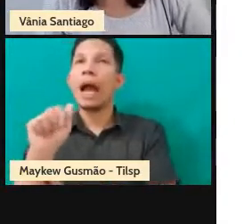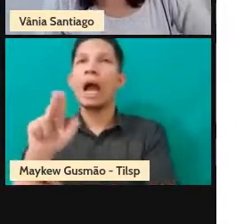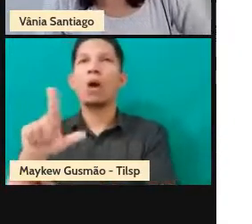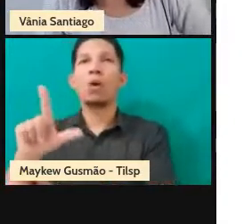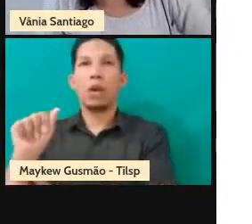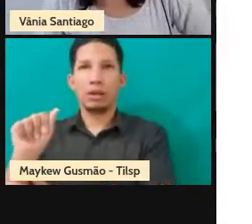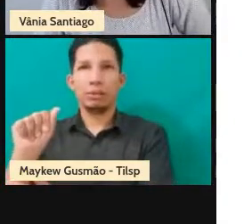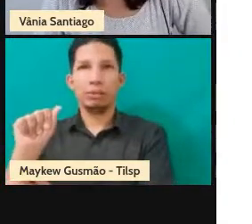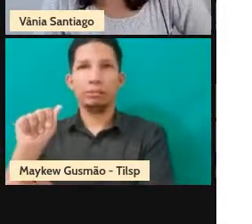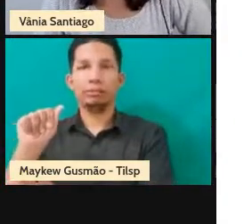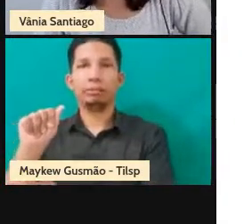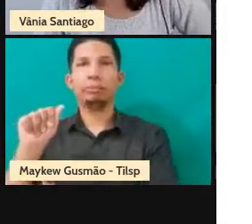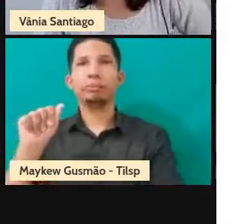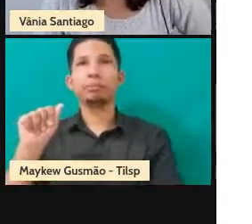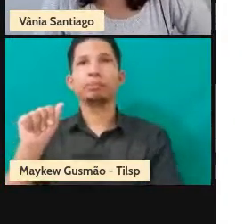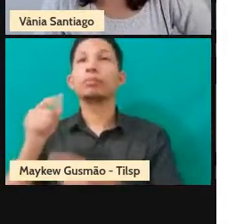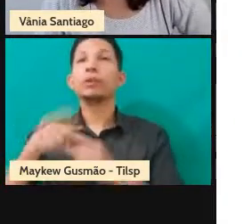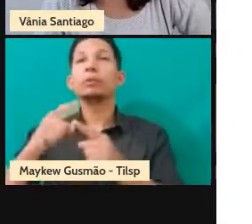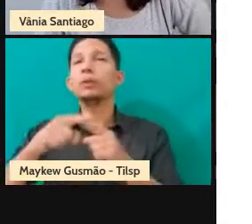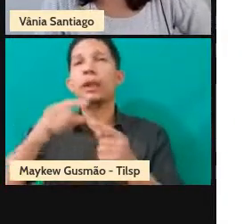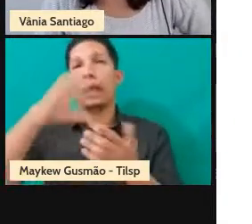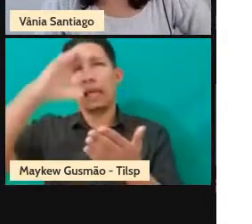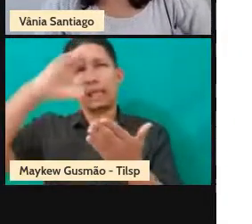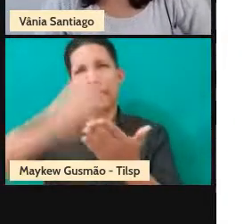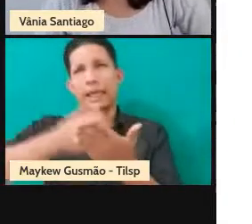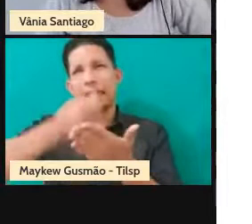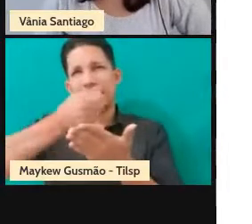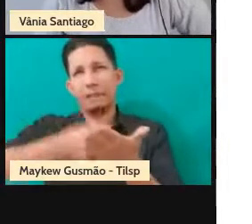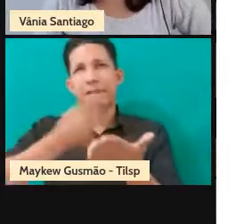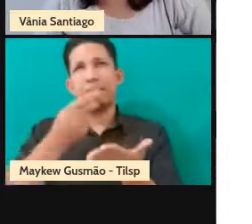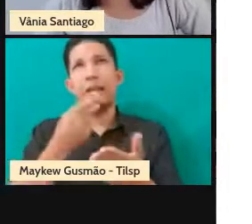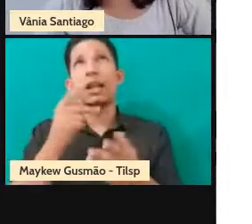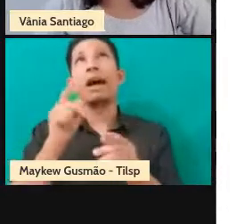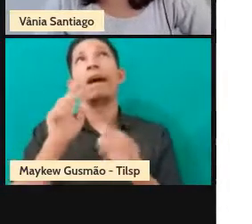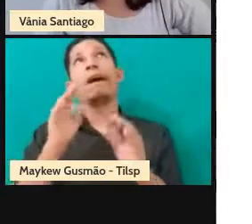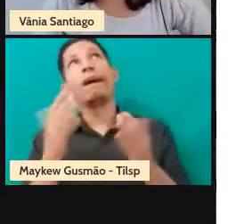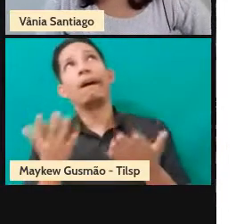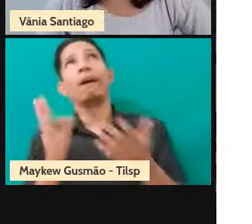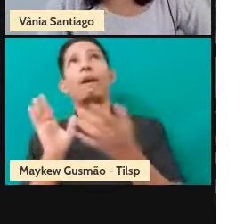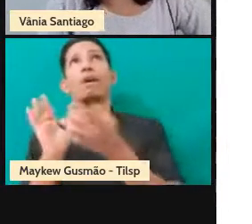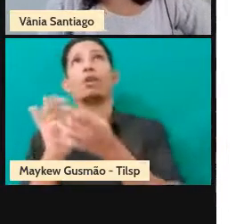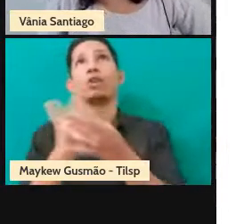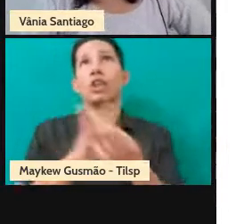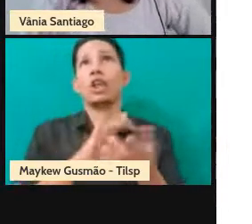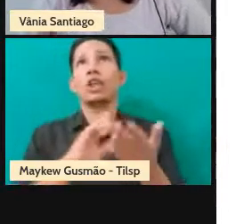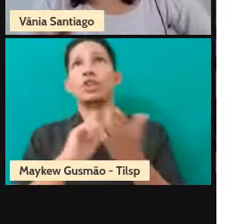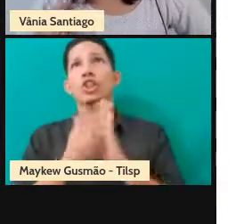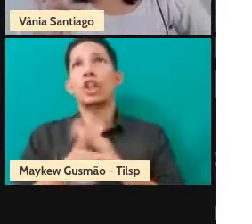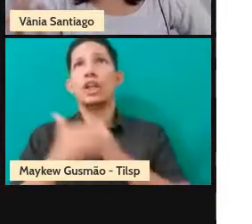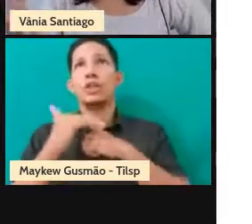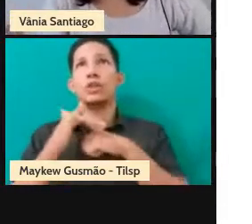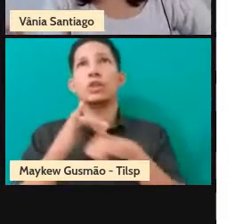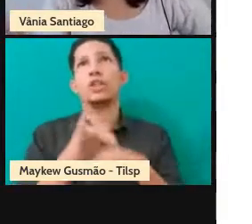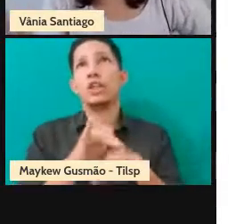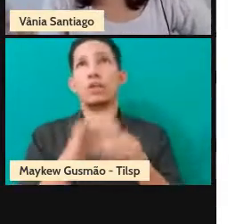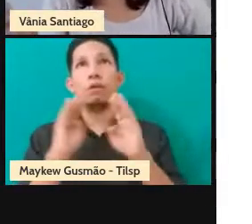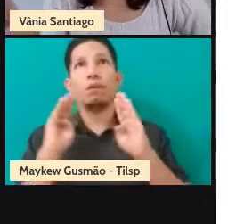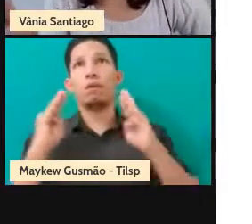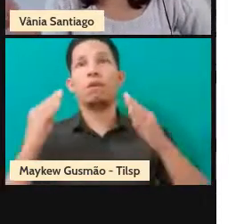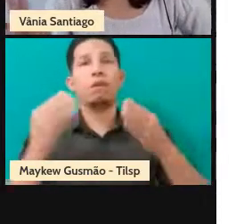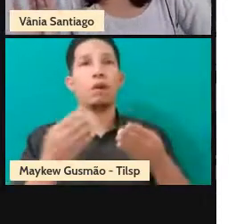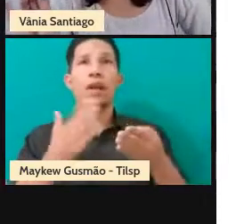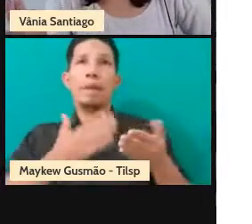porque não necessariamente as teses dizem assim, o contexto, o gênero discursivo específico da